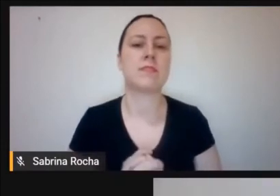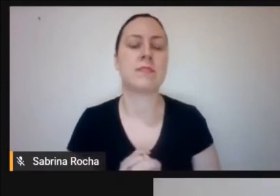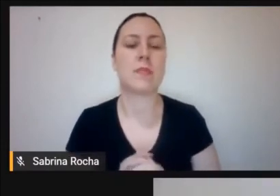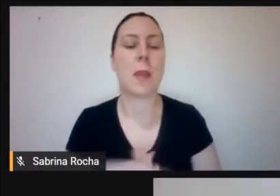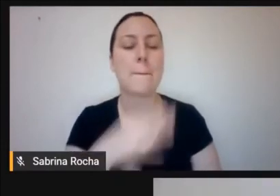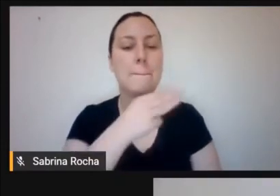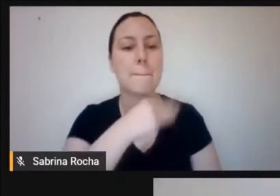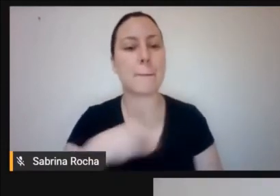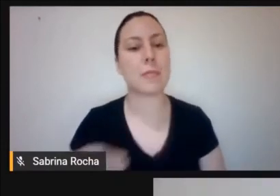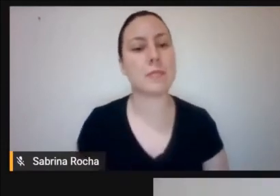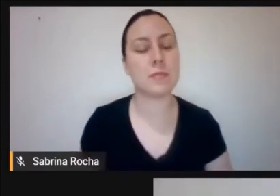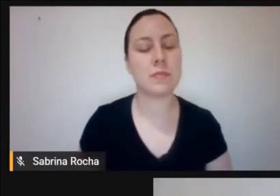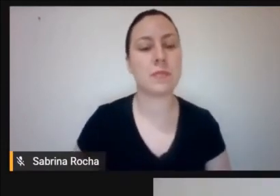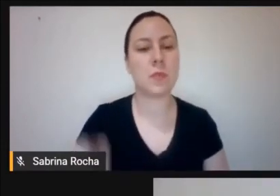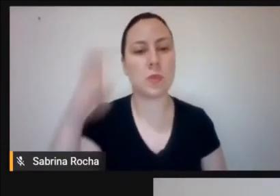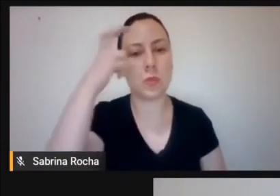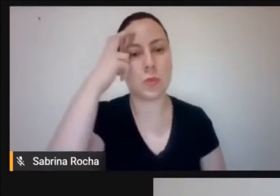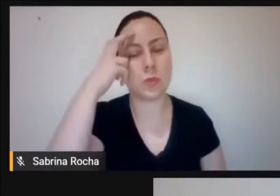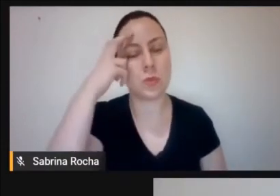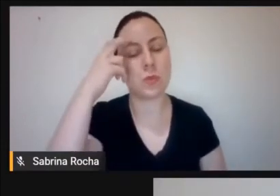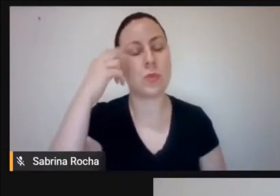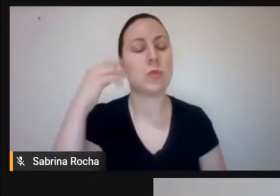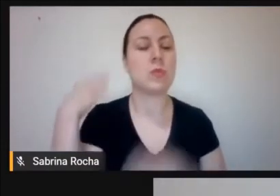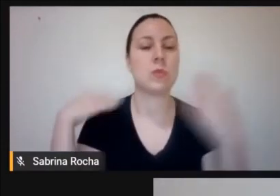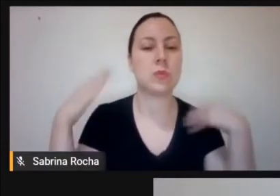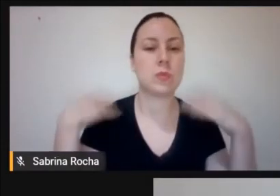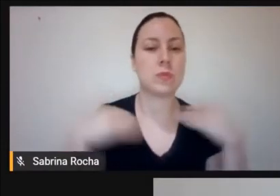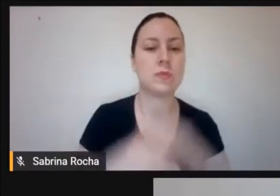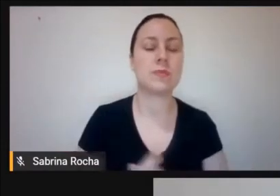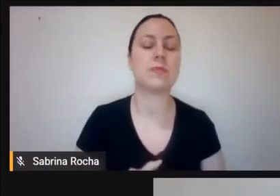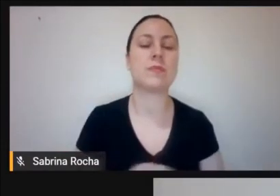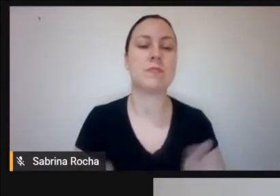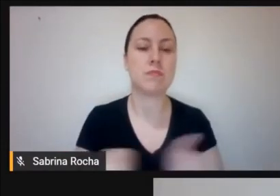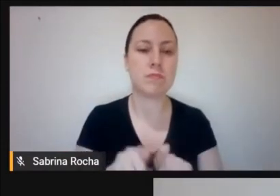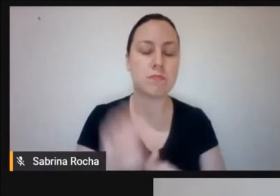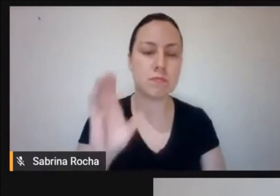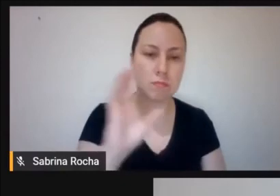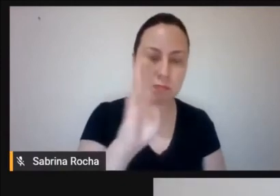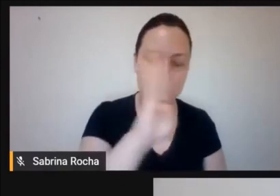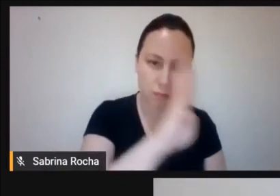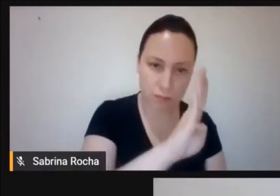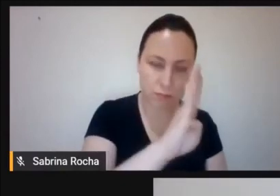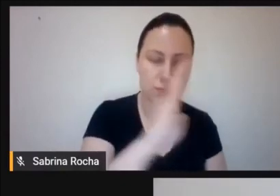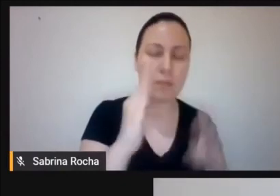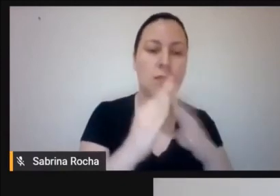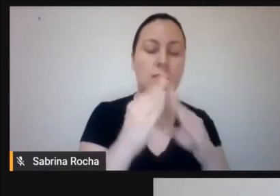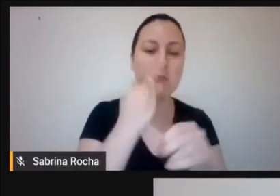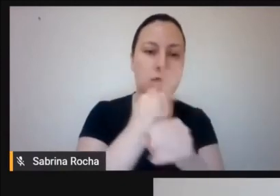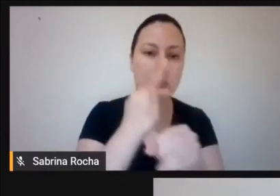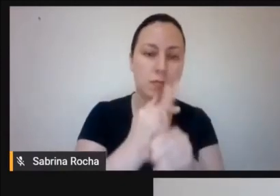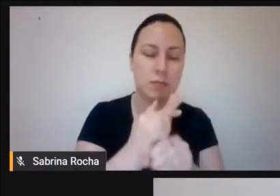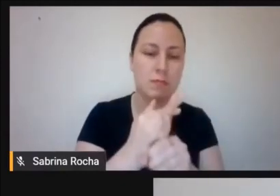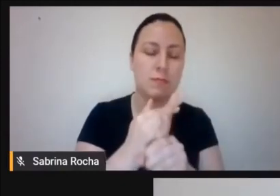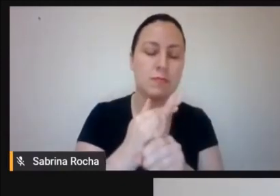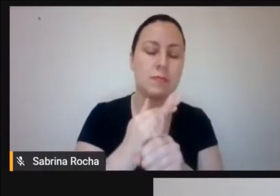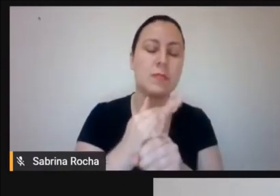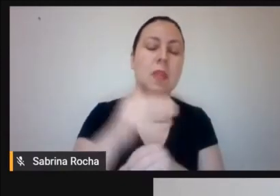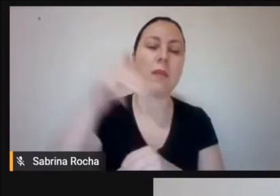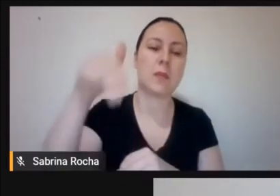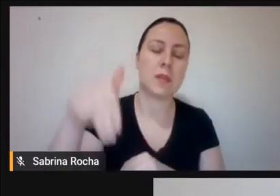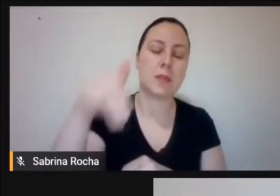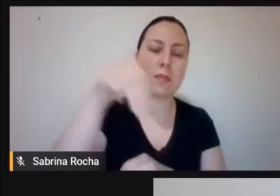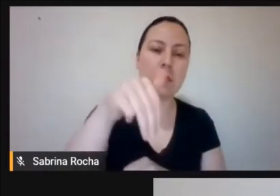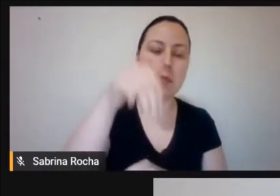iniciativa conjunta da Casa Fiat de Cultura, do Centro Cultural Banco do Brasil, CCBB, do Memorial Minas Gerais Vale, do MM